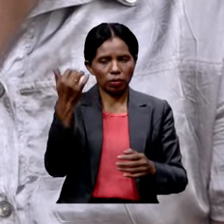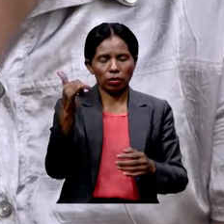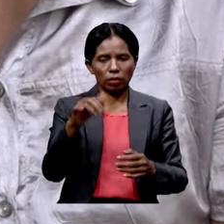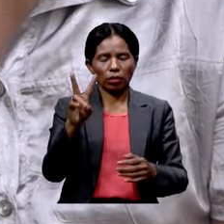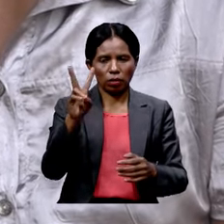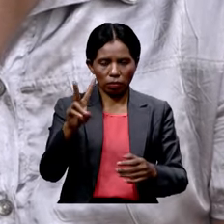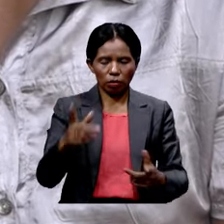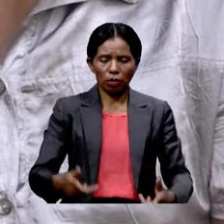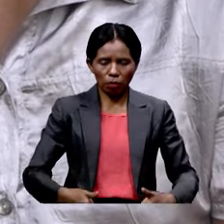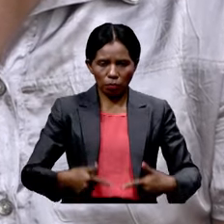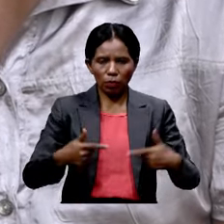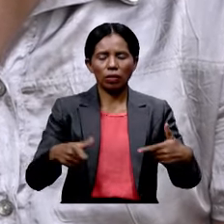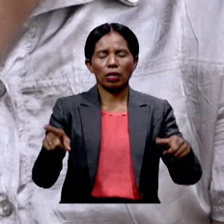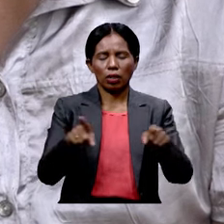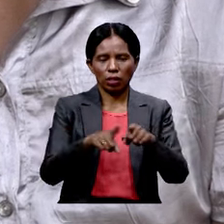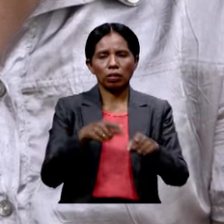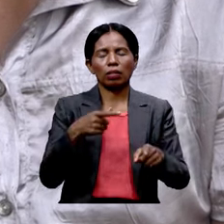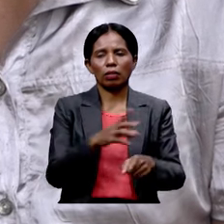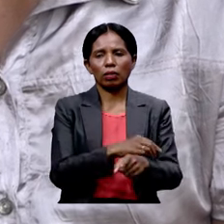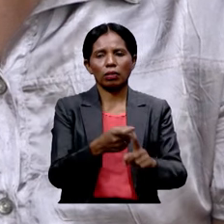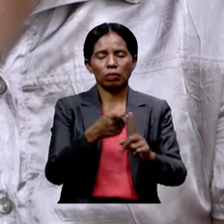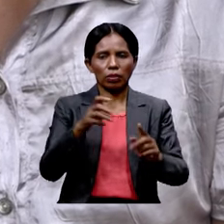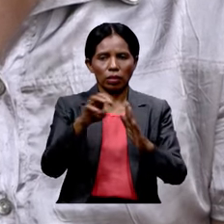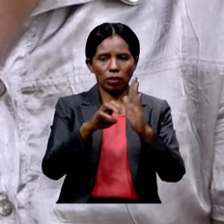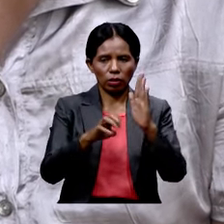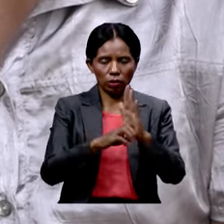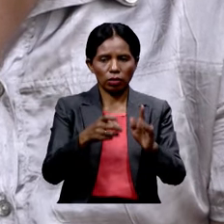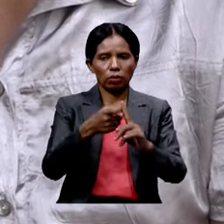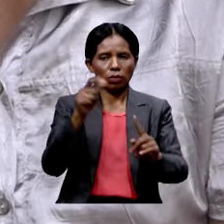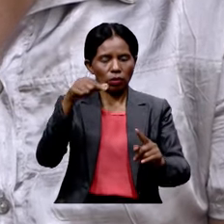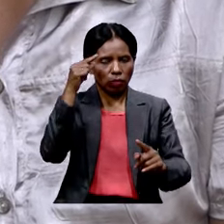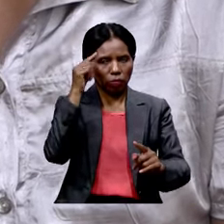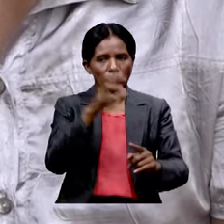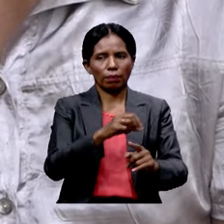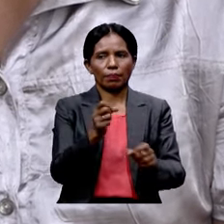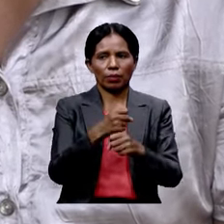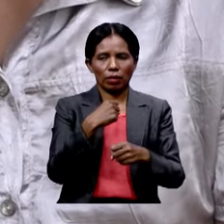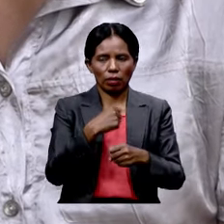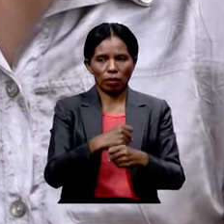mori sane sane mak san hosi estado hosi governo halo